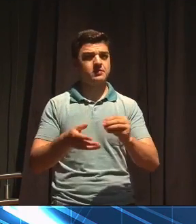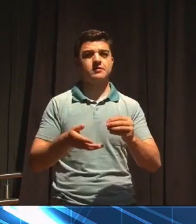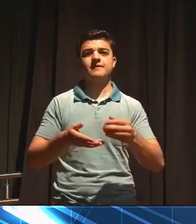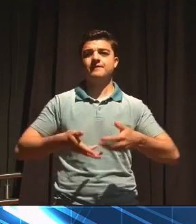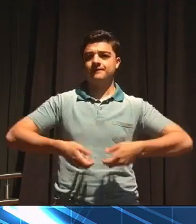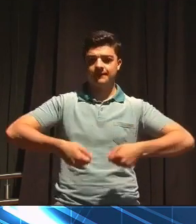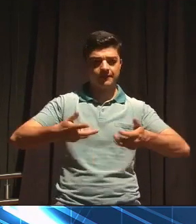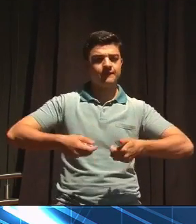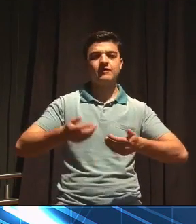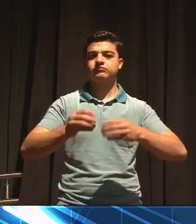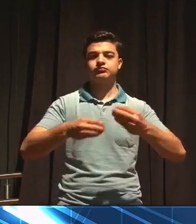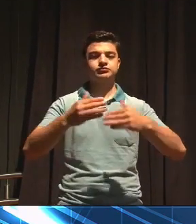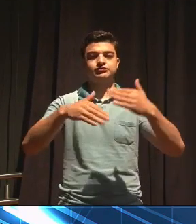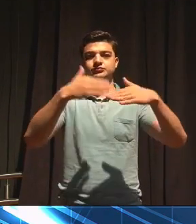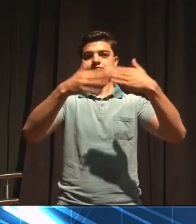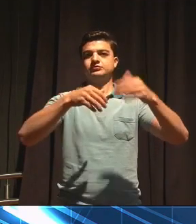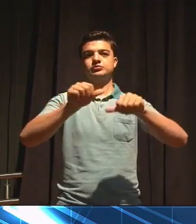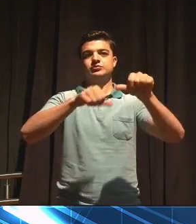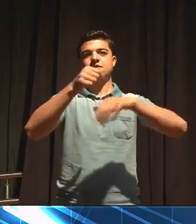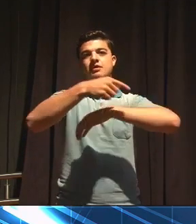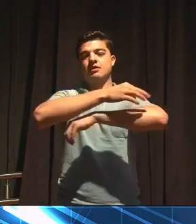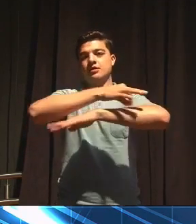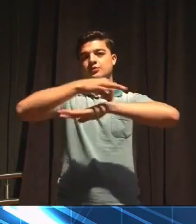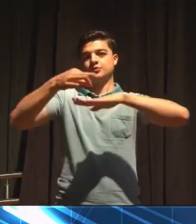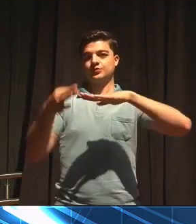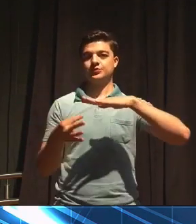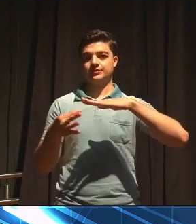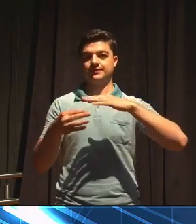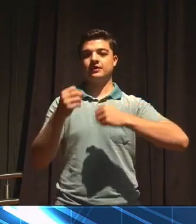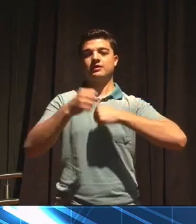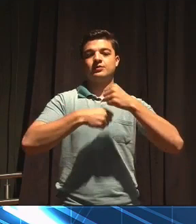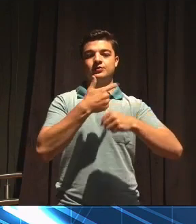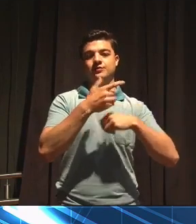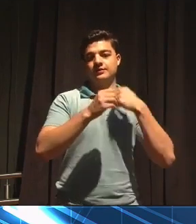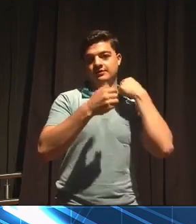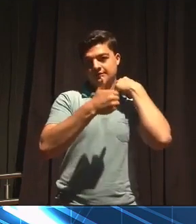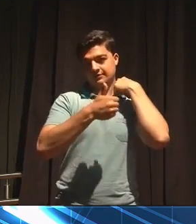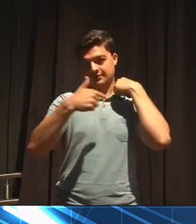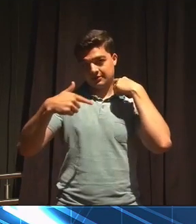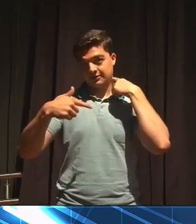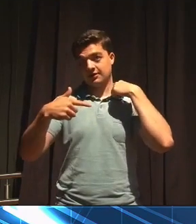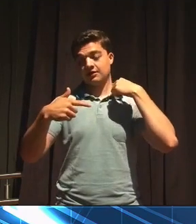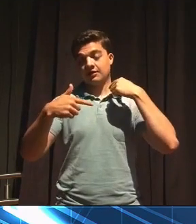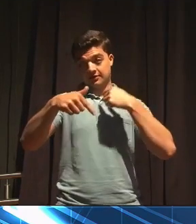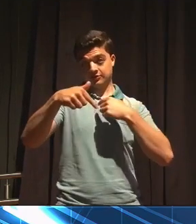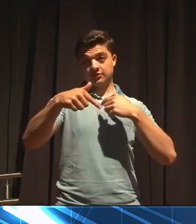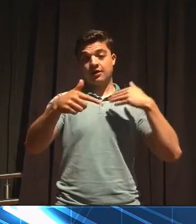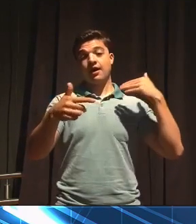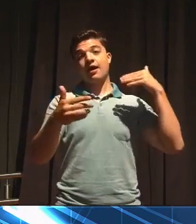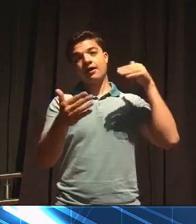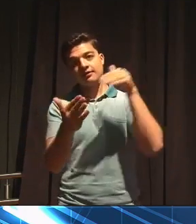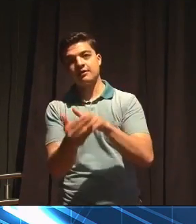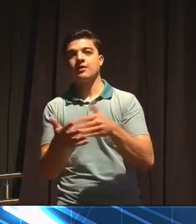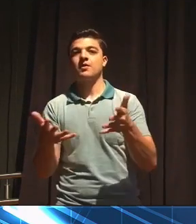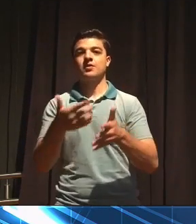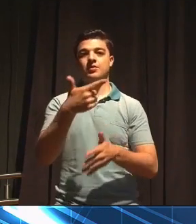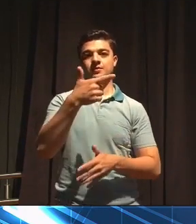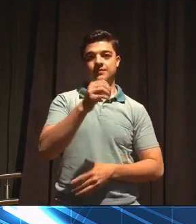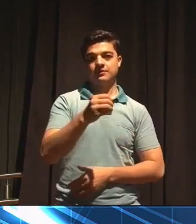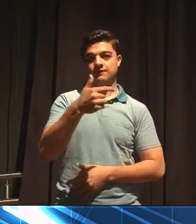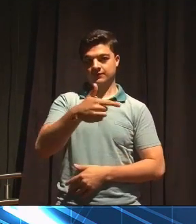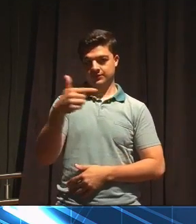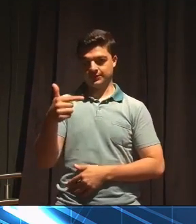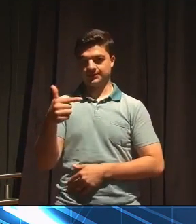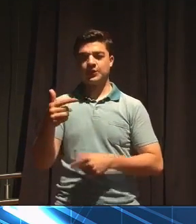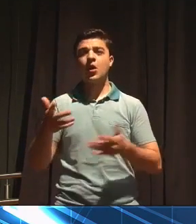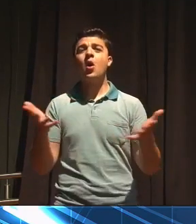tecnologia no primeiro ano de 2017. E é assim que nós estamos até 2022. Então, como nós estamos hoje, tá? Hoje a